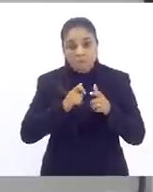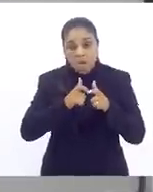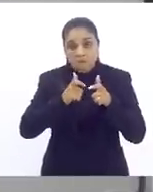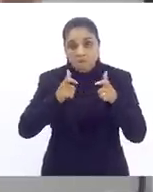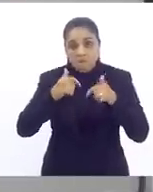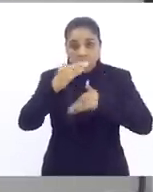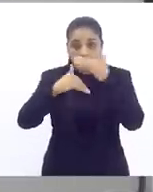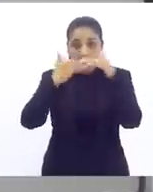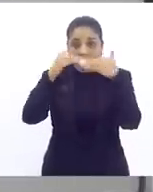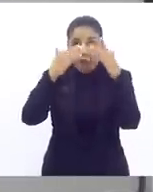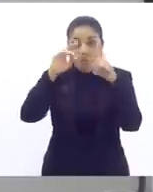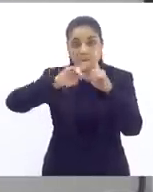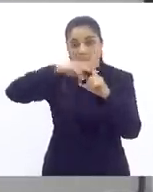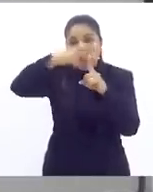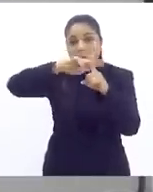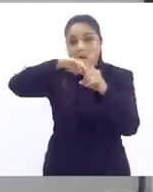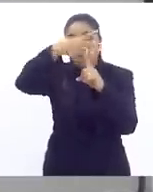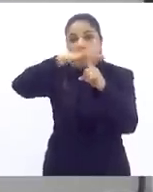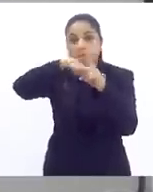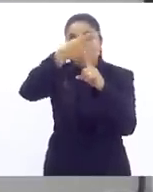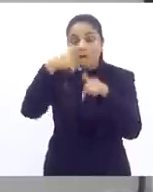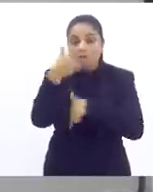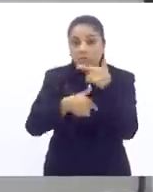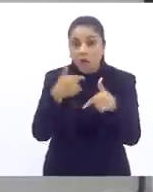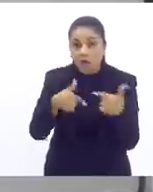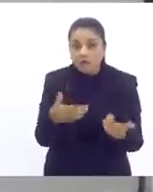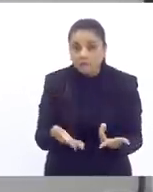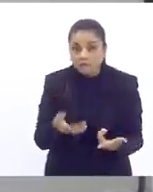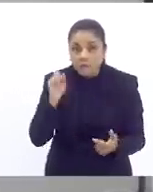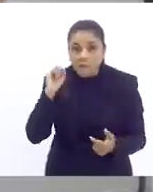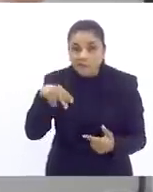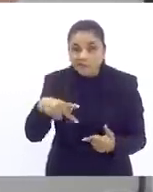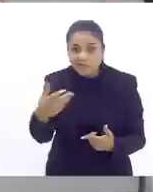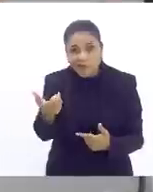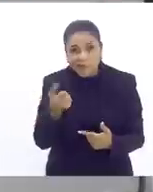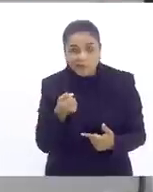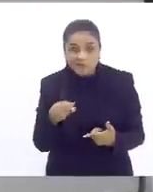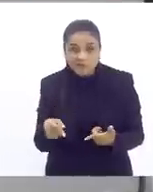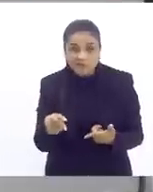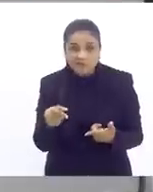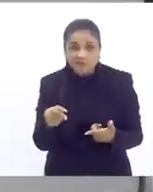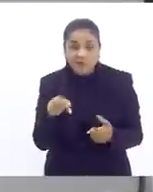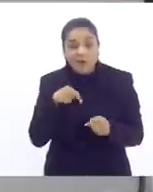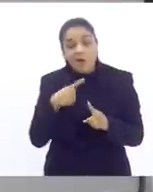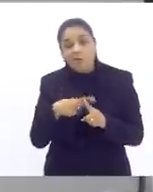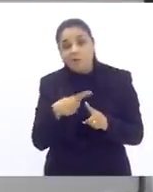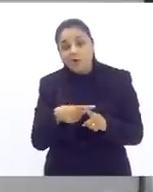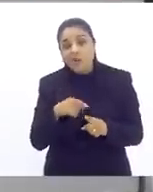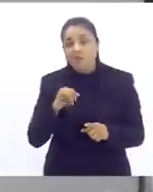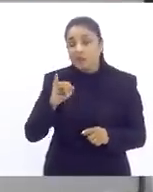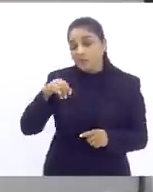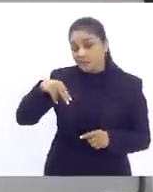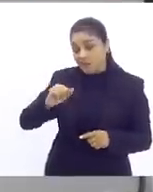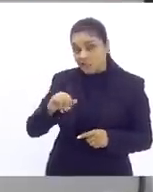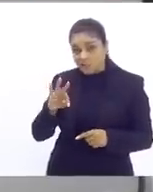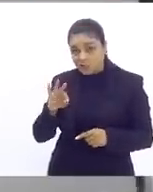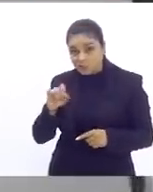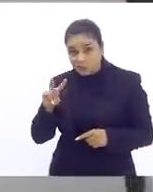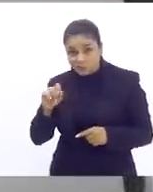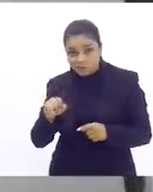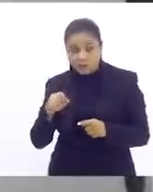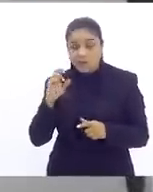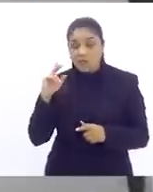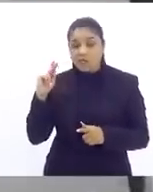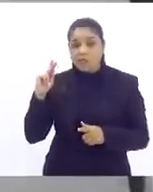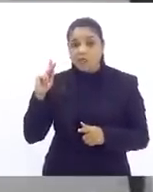e pensionistas isso tem que ser uma prioridade porque são os inativos e pensionistas que